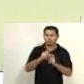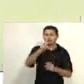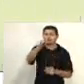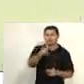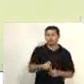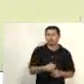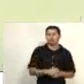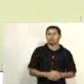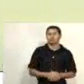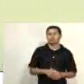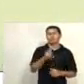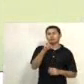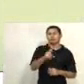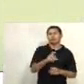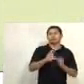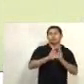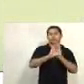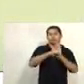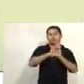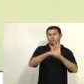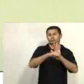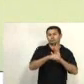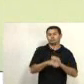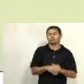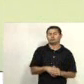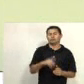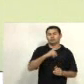seria o conceito então,